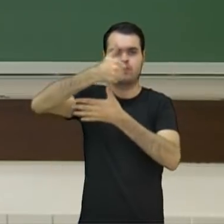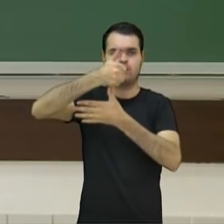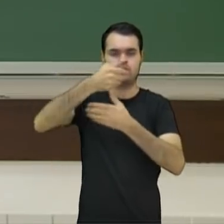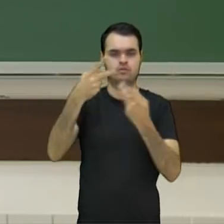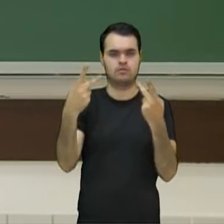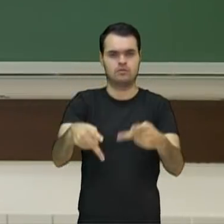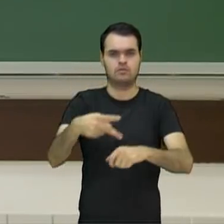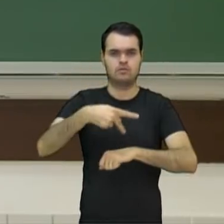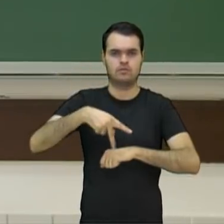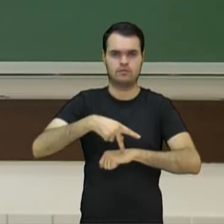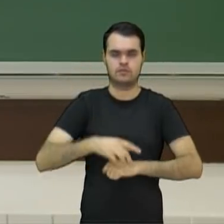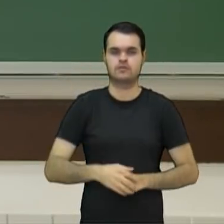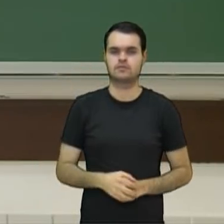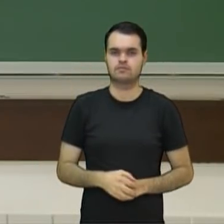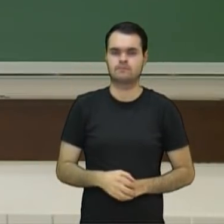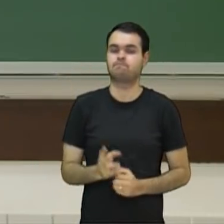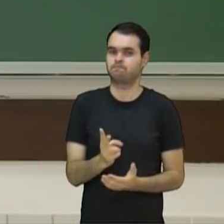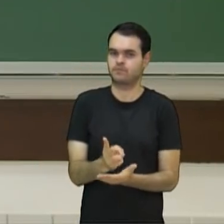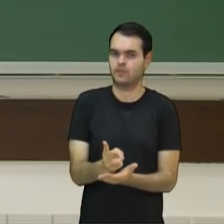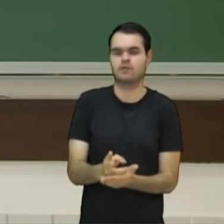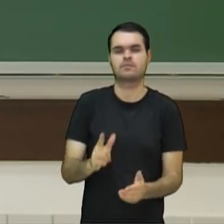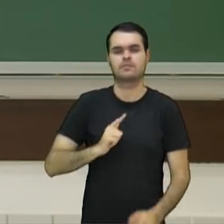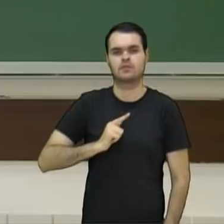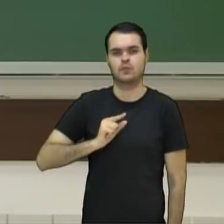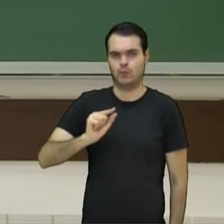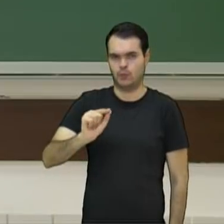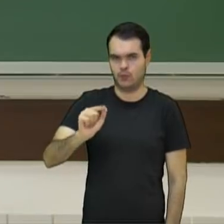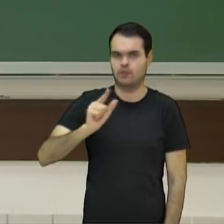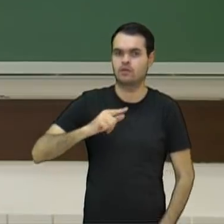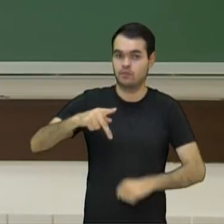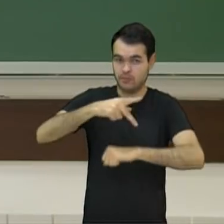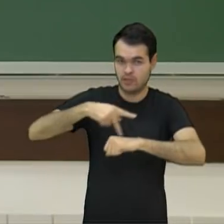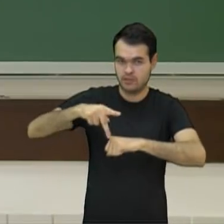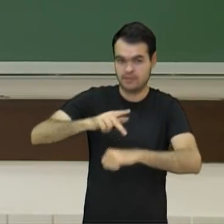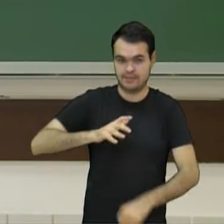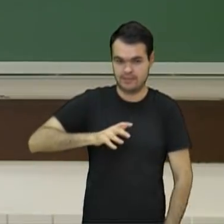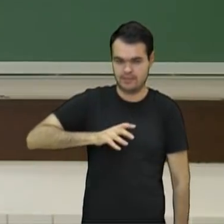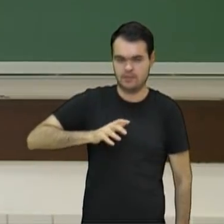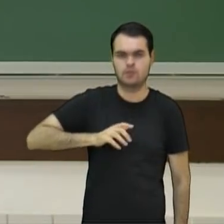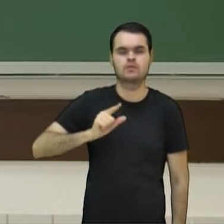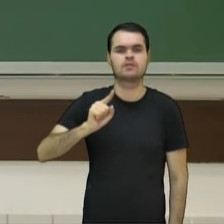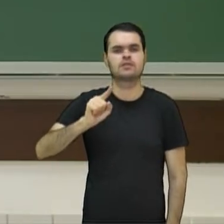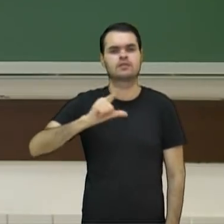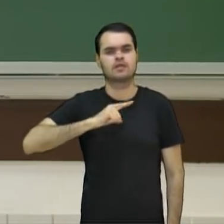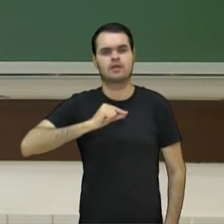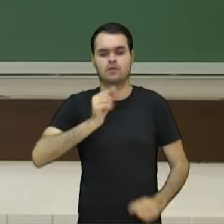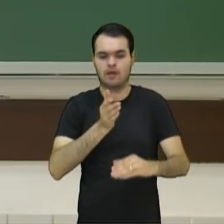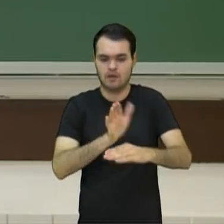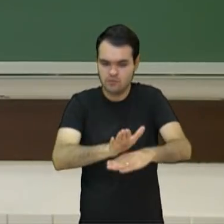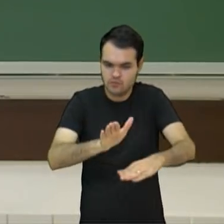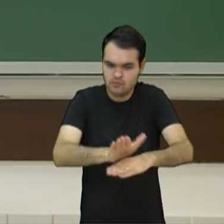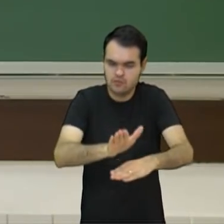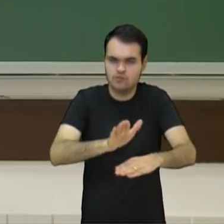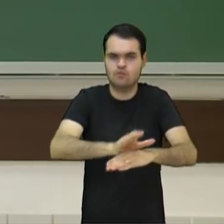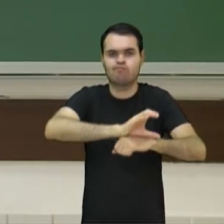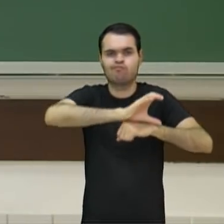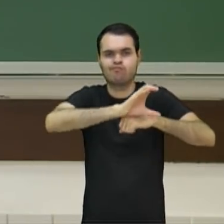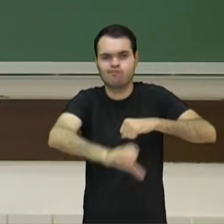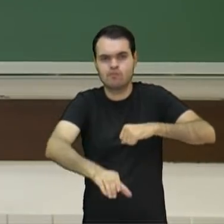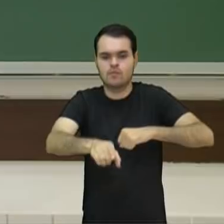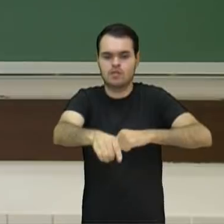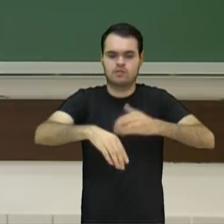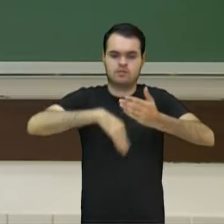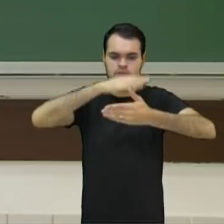país. E sempre vai haver também, nos países ricos, esse auxílio aos agricultores para que